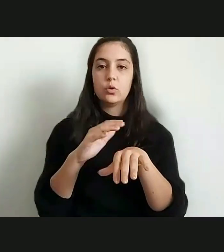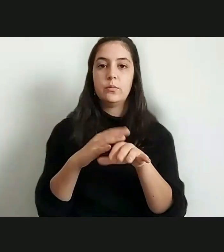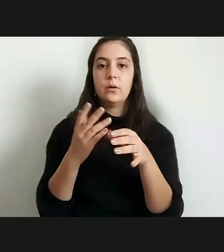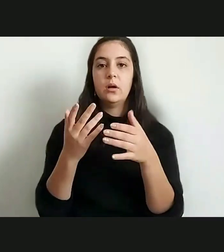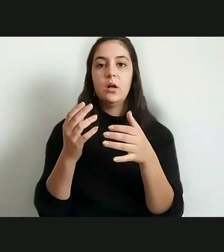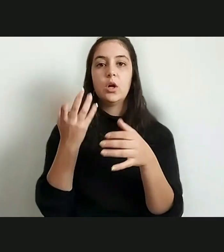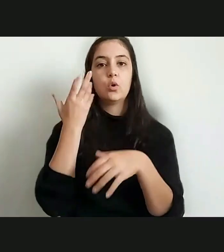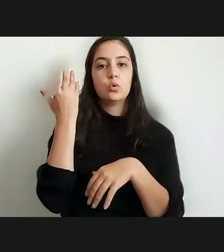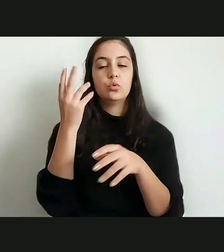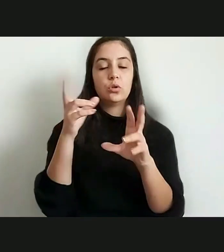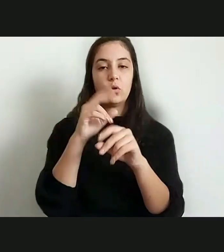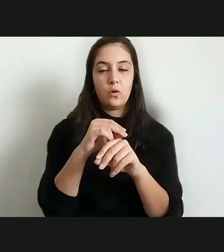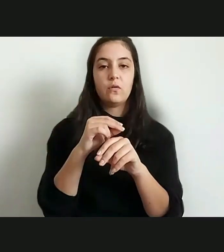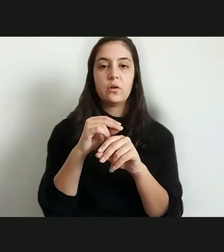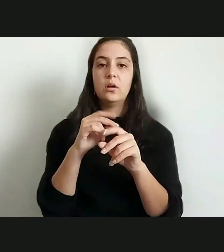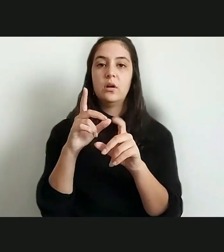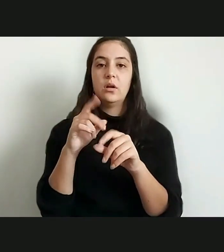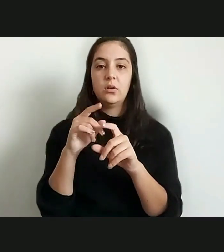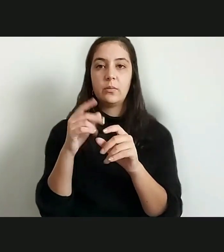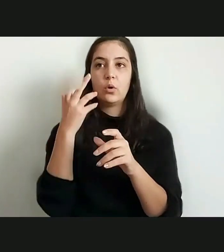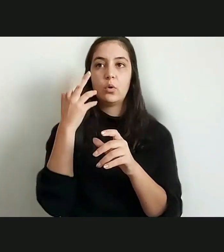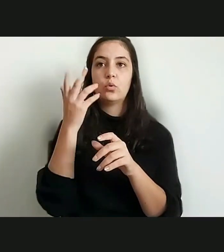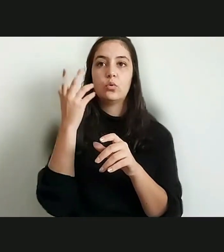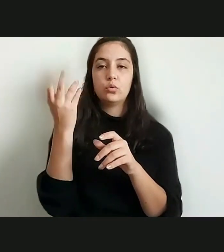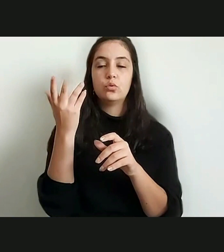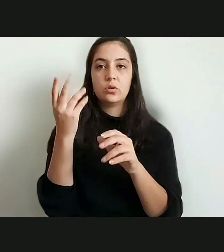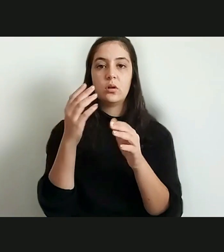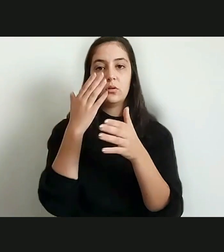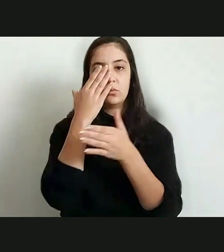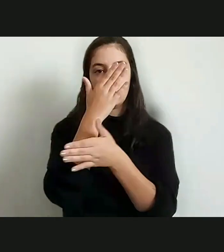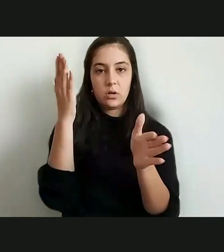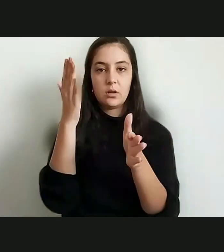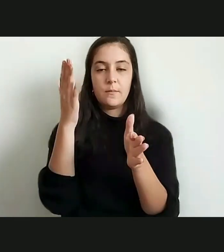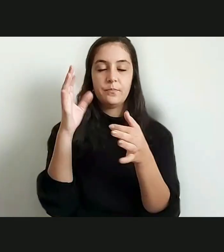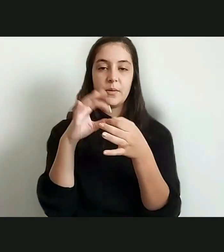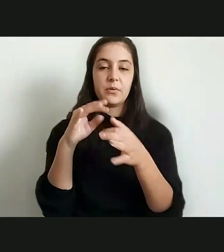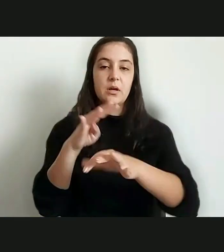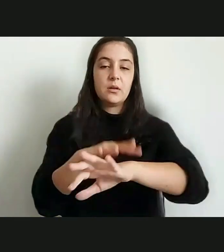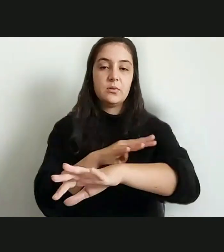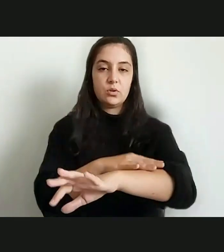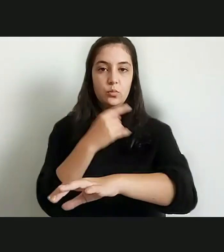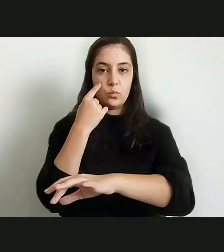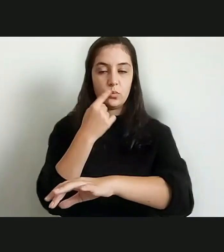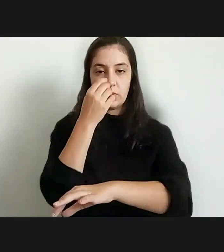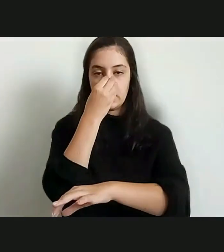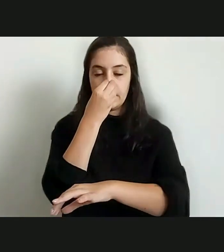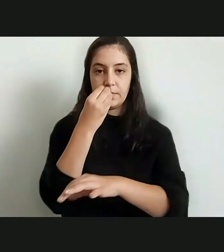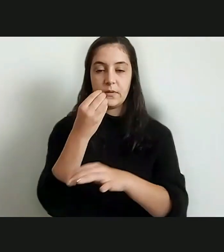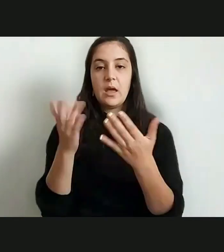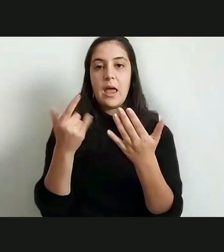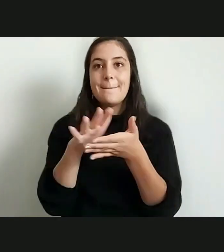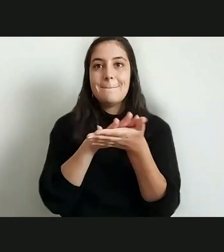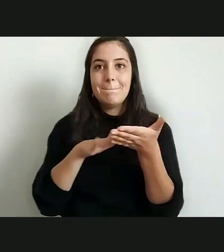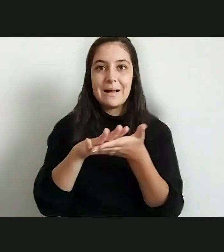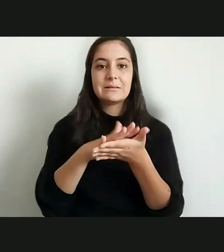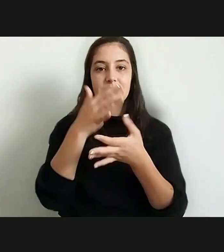cultura política e uma nova cultura democrática, digamos, na administração pública. E essa condição é base, é estrutural, a